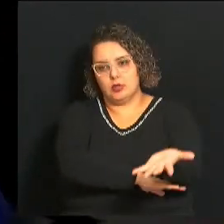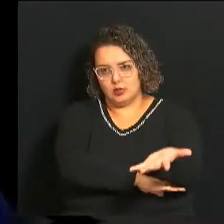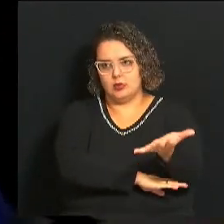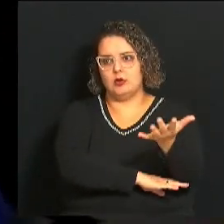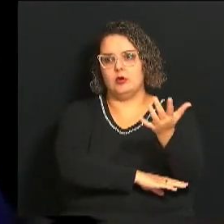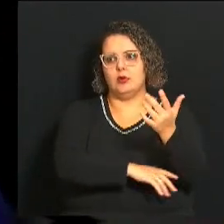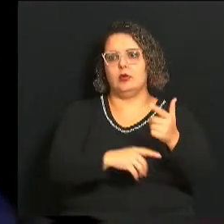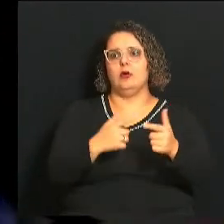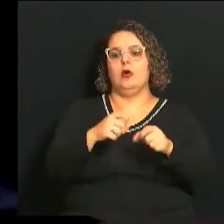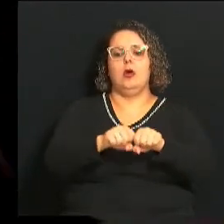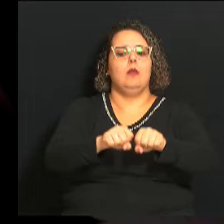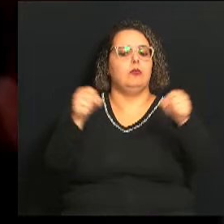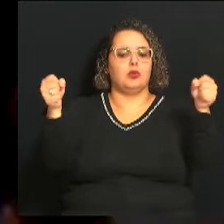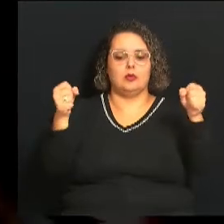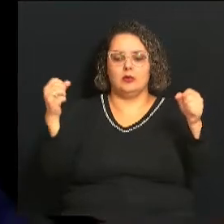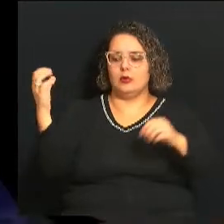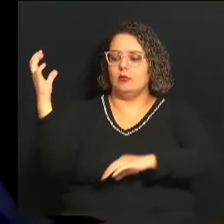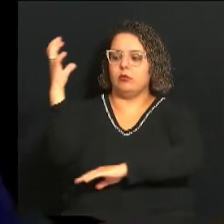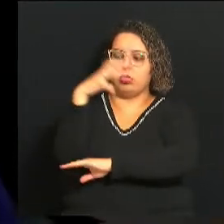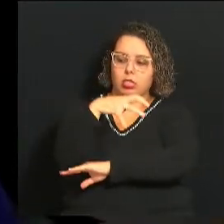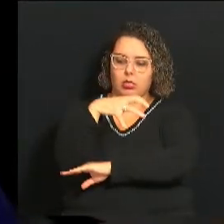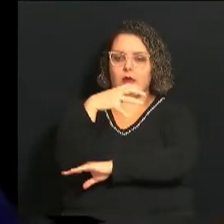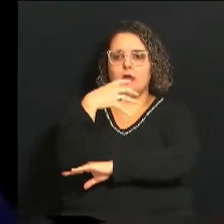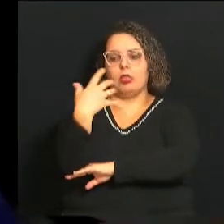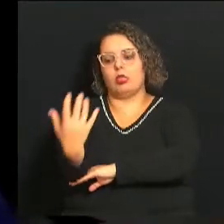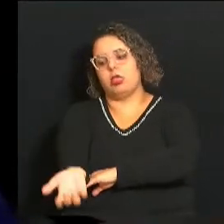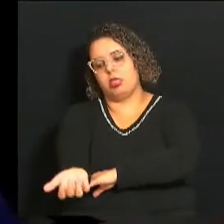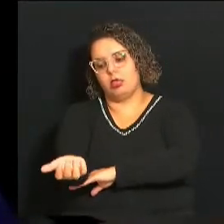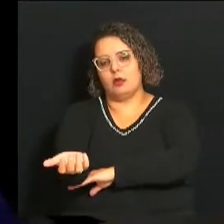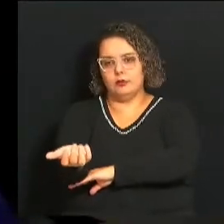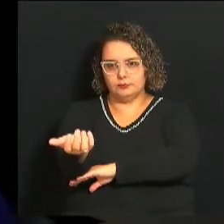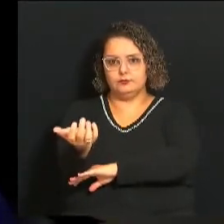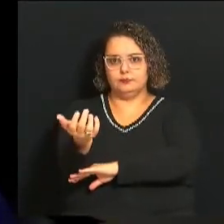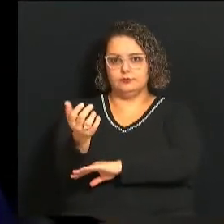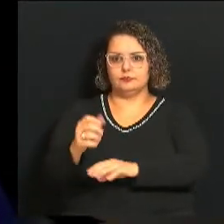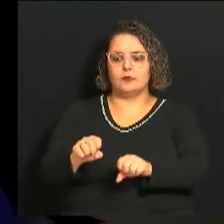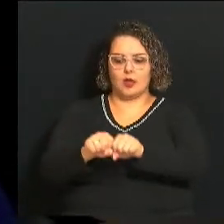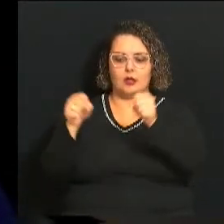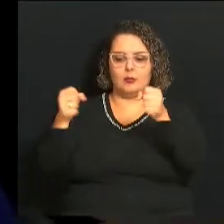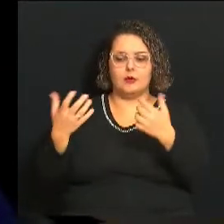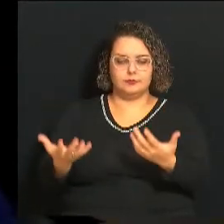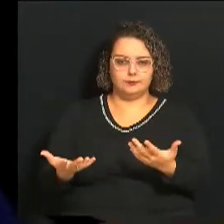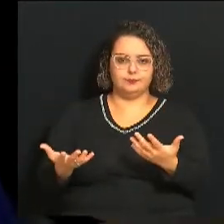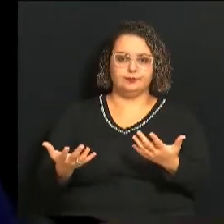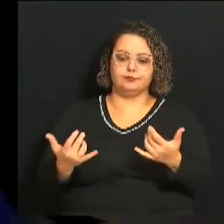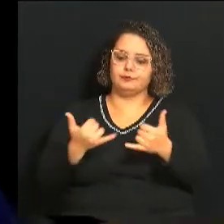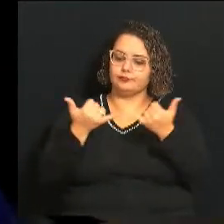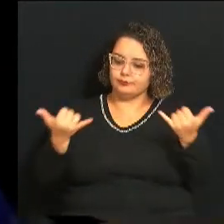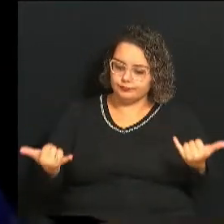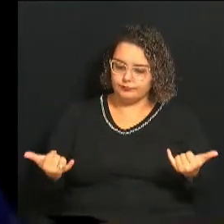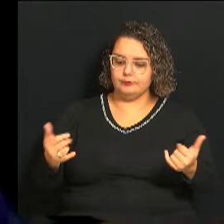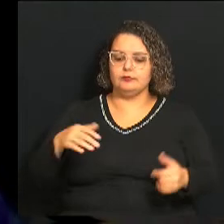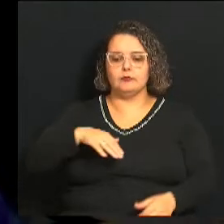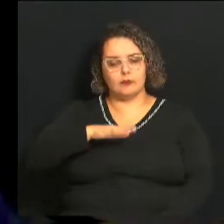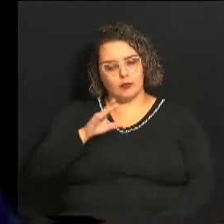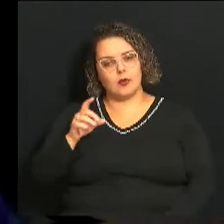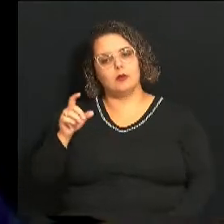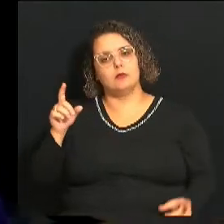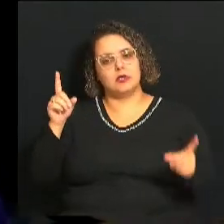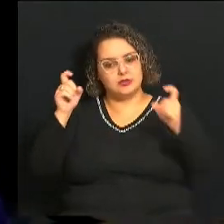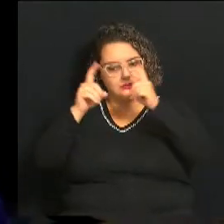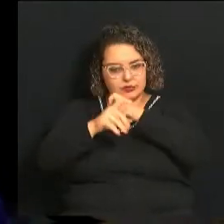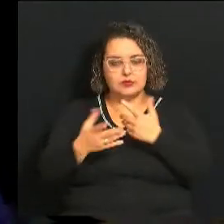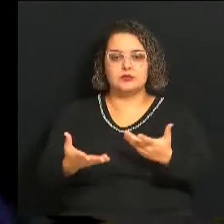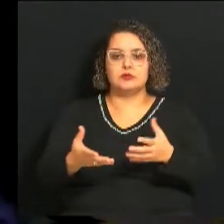de cabo e quebra de poste, e aí estender muito mais o restabelecimento de energia. Tá? Então, esse convívio que a gente precisa